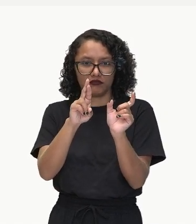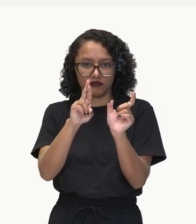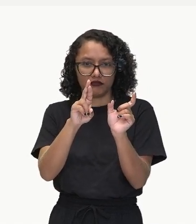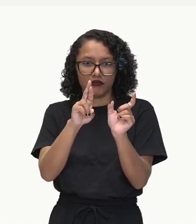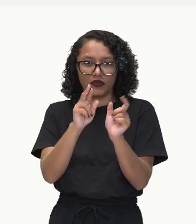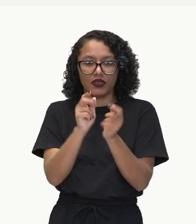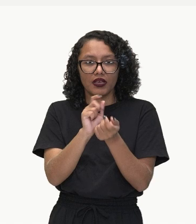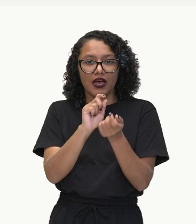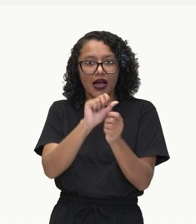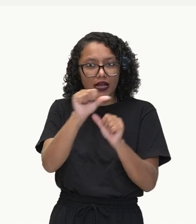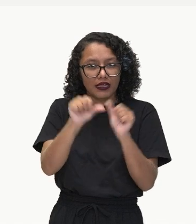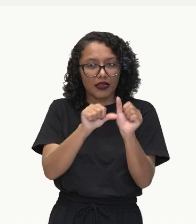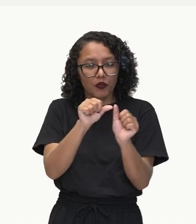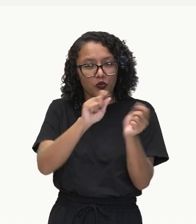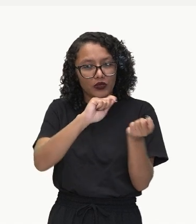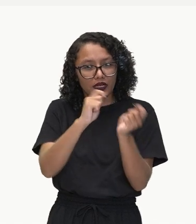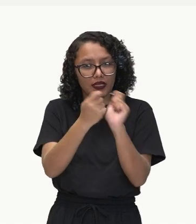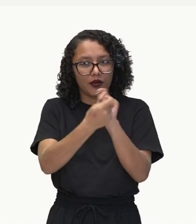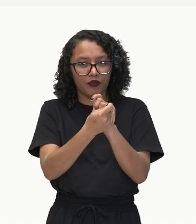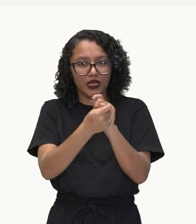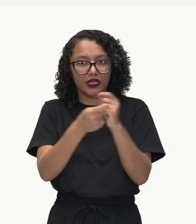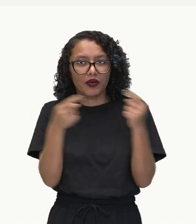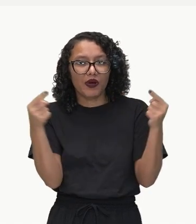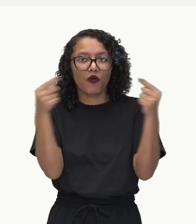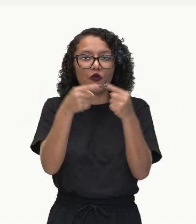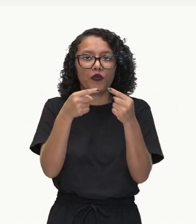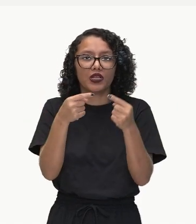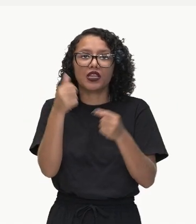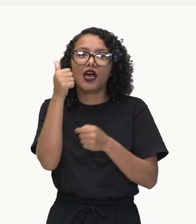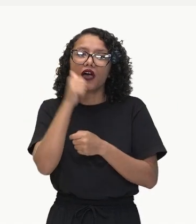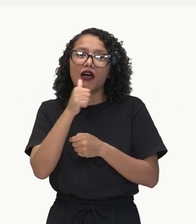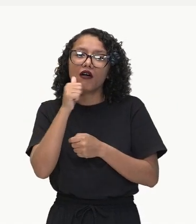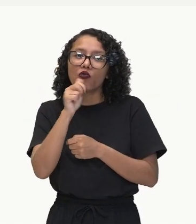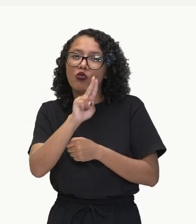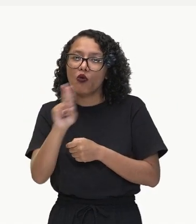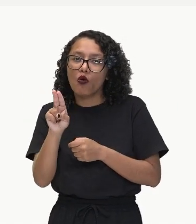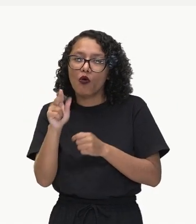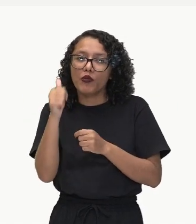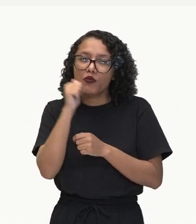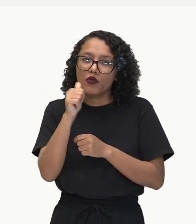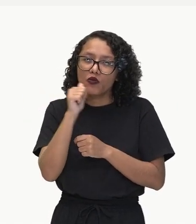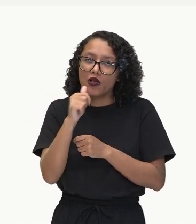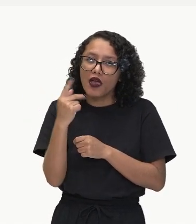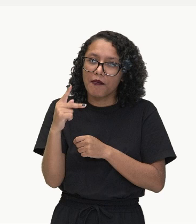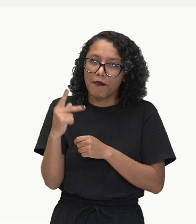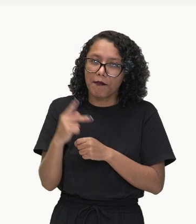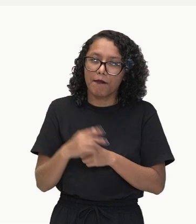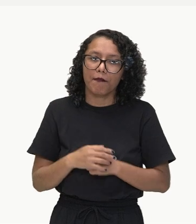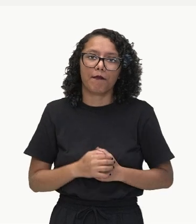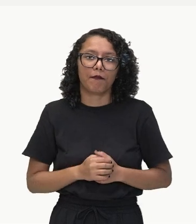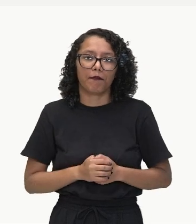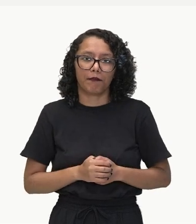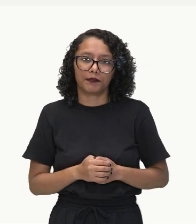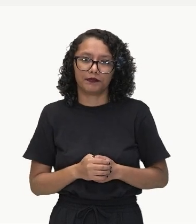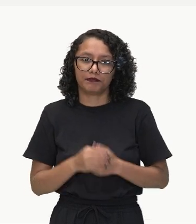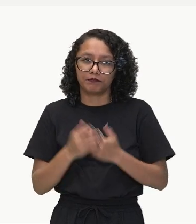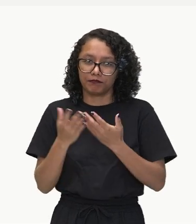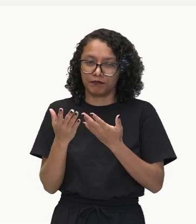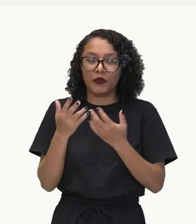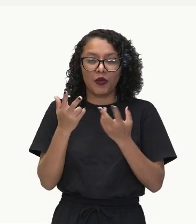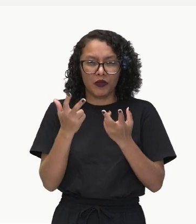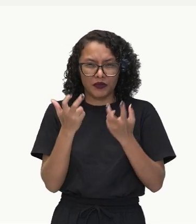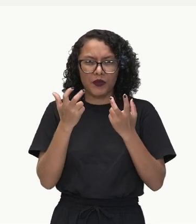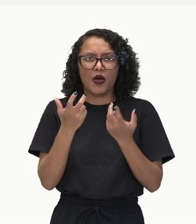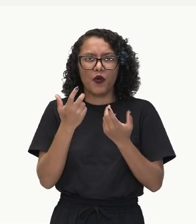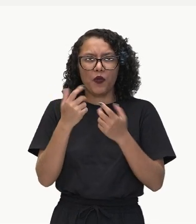que é a Teodora, né? Então nota aí que o poeta também ele cria essas palavras, esse